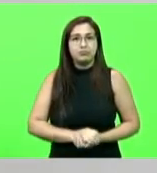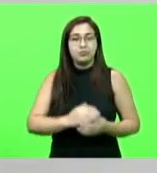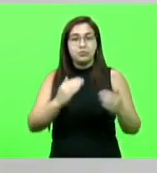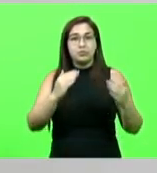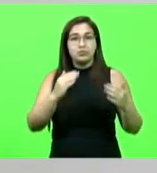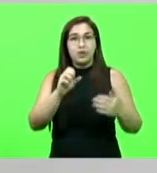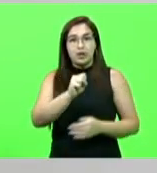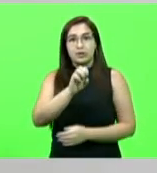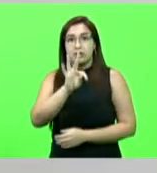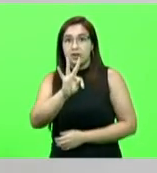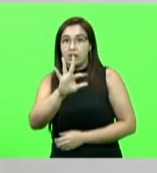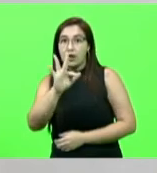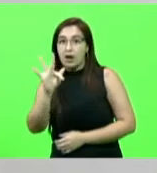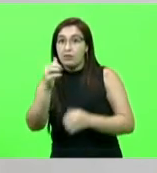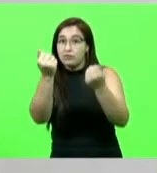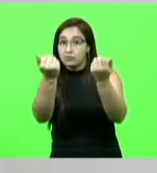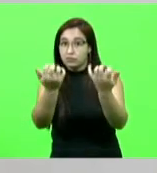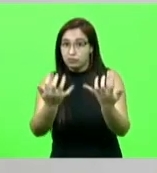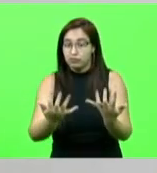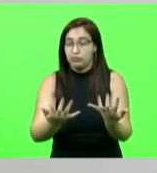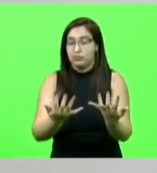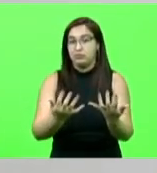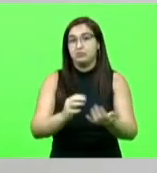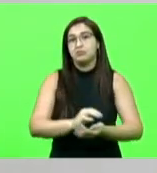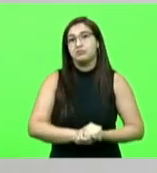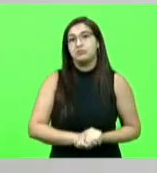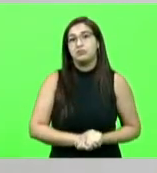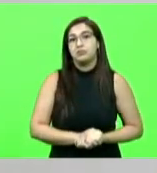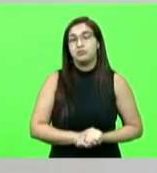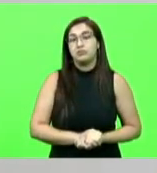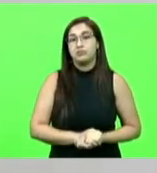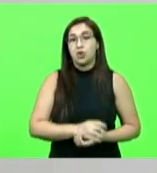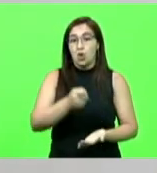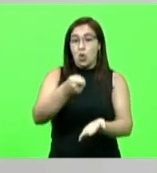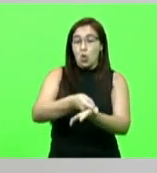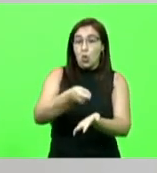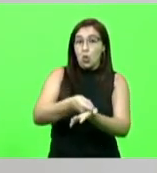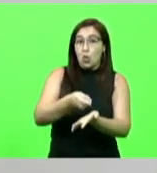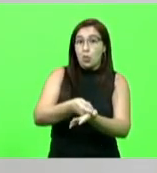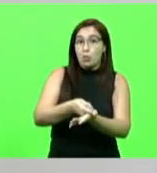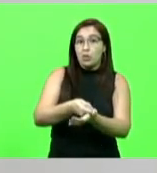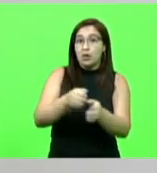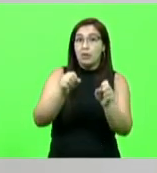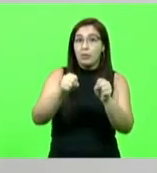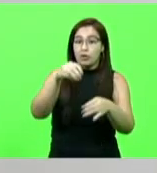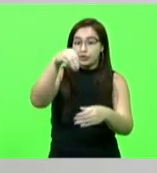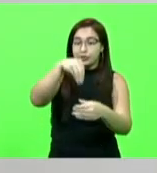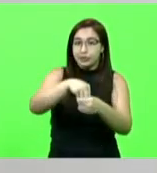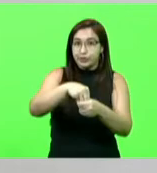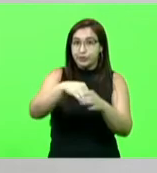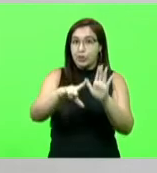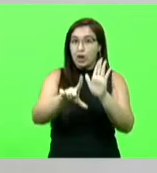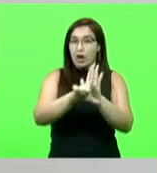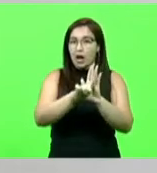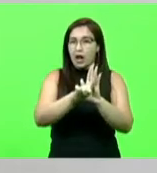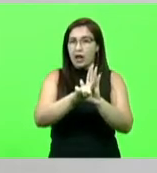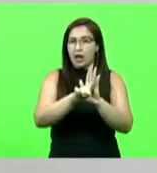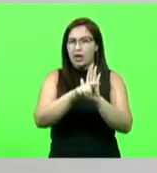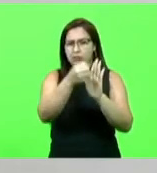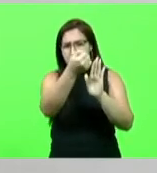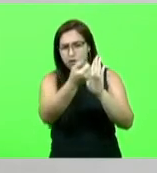Federal diz o seguinte: olha, só pode obrigar dentro de lei específica.